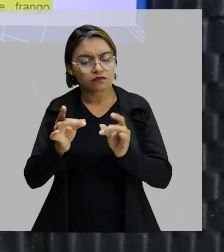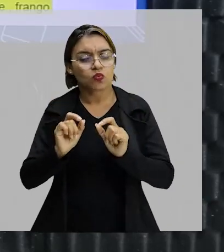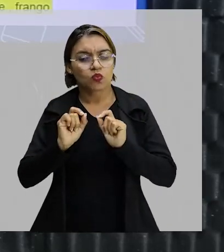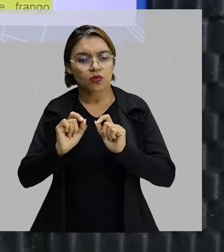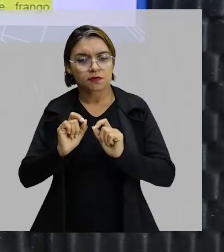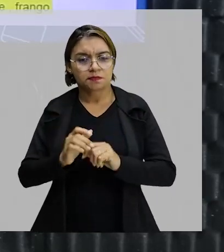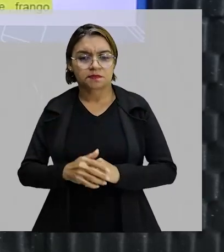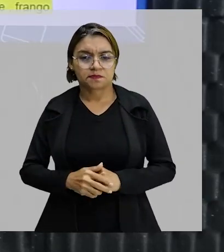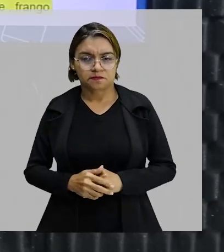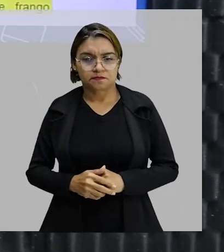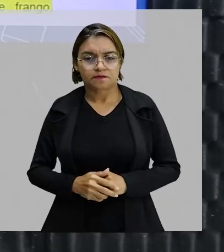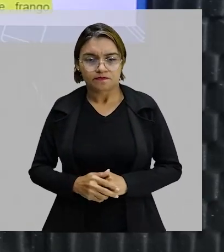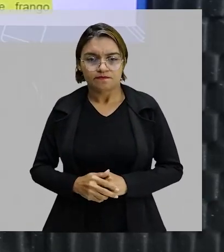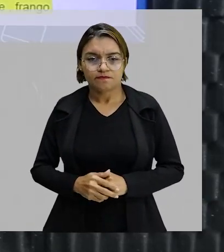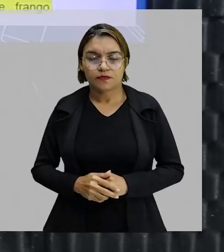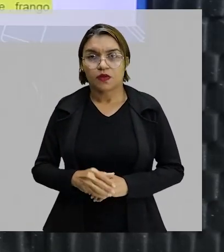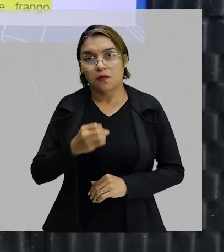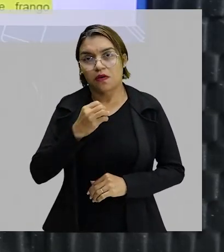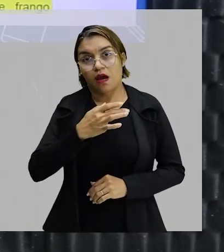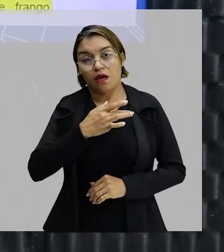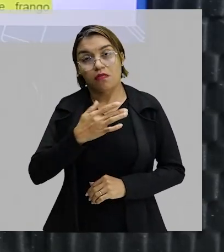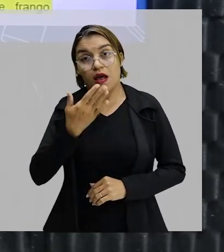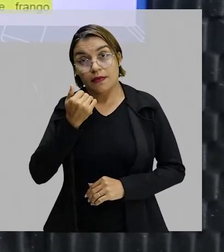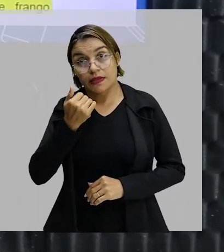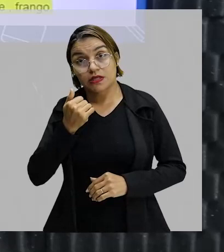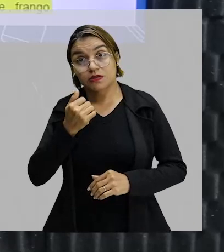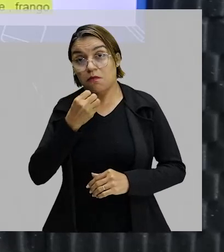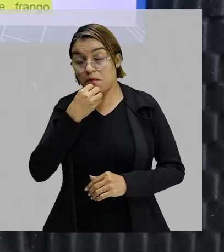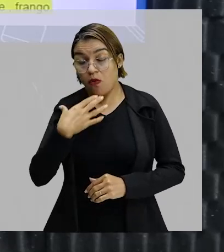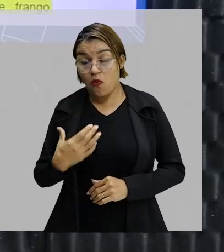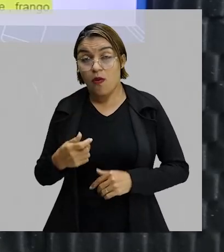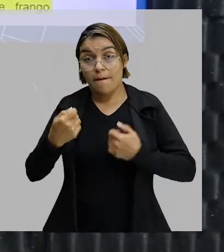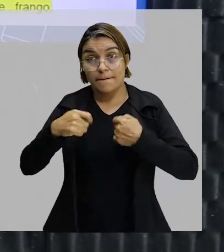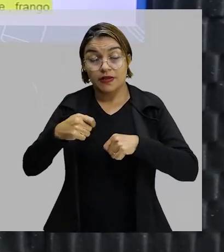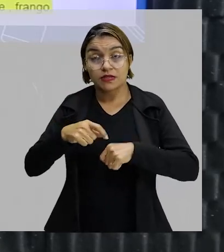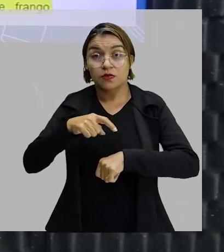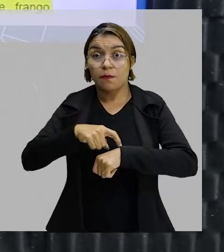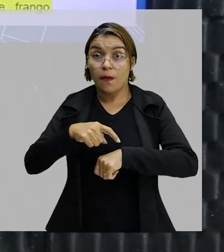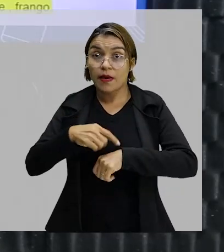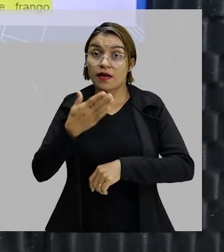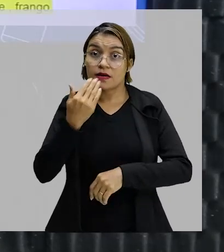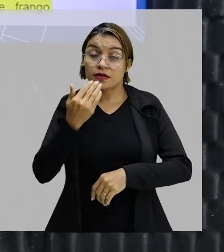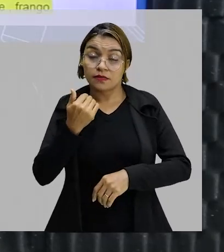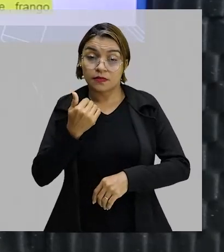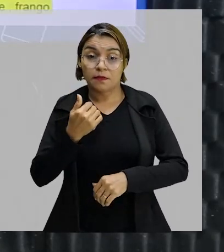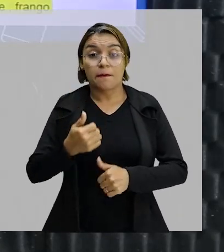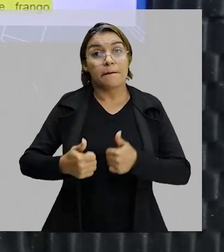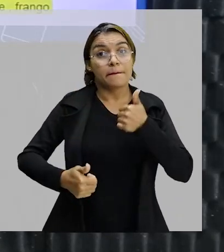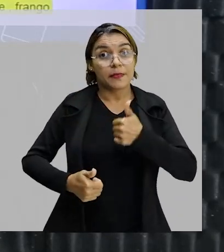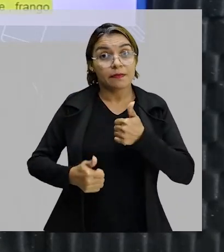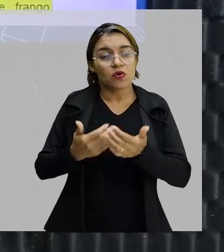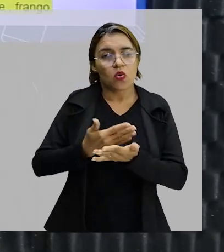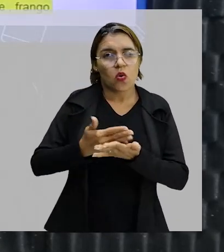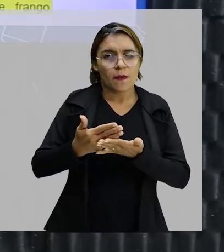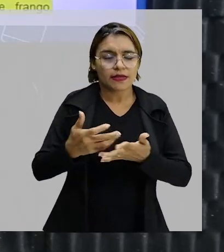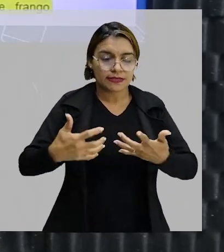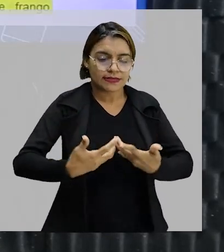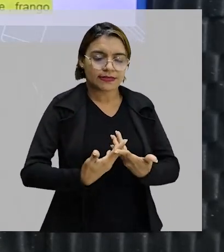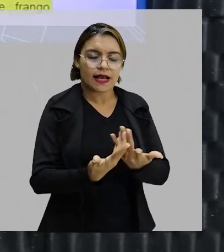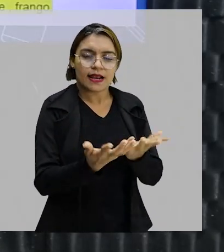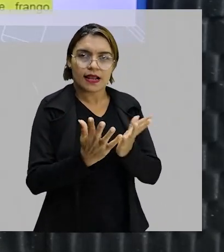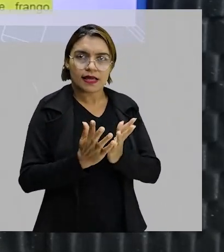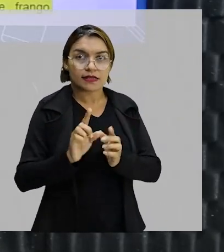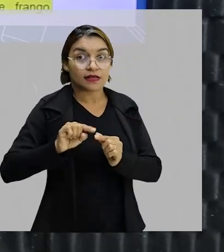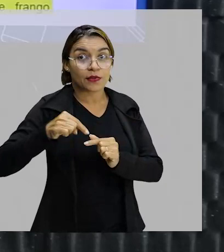para uma boa alimentação, você precisa, na hora da sua refeição, comer primeiro a salada, tá?